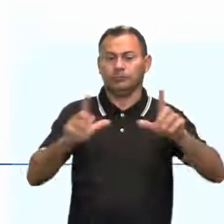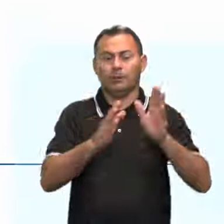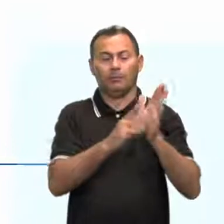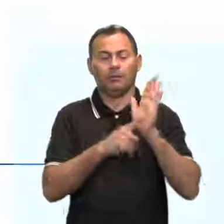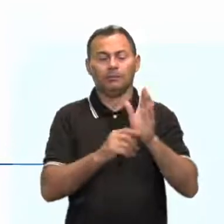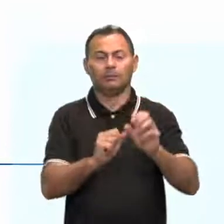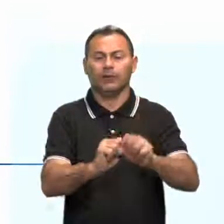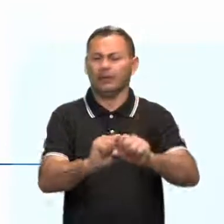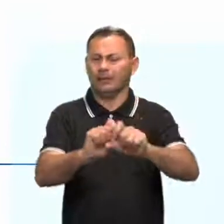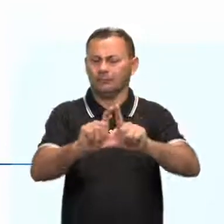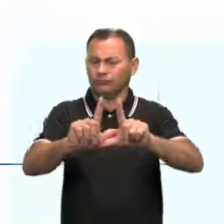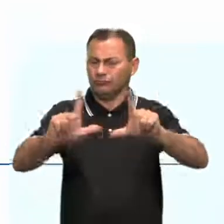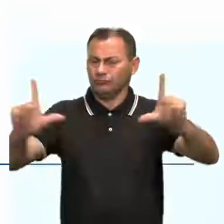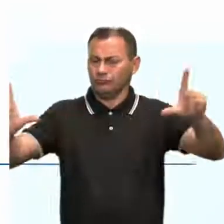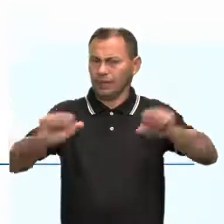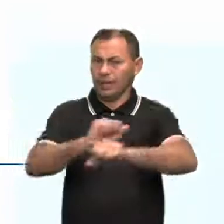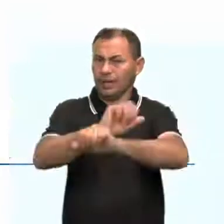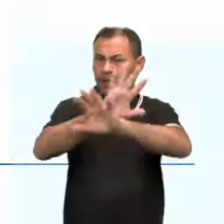você pode transmitir